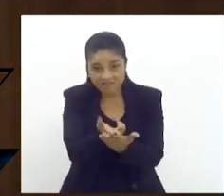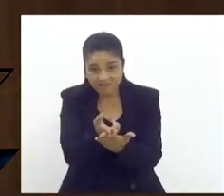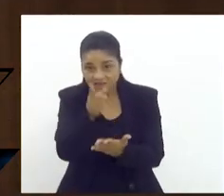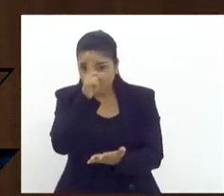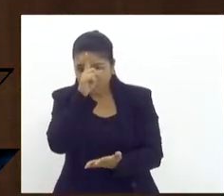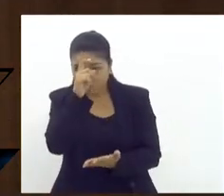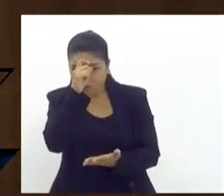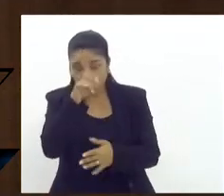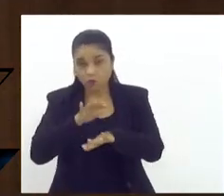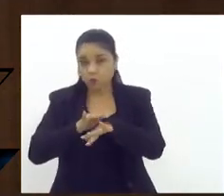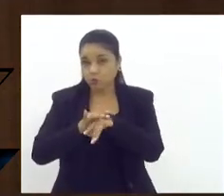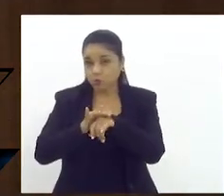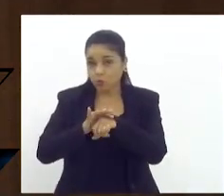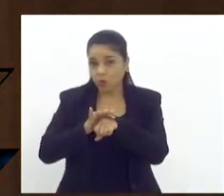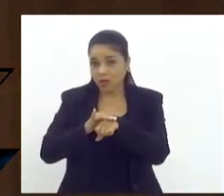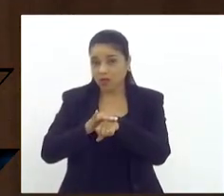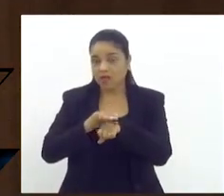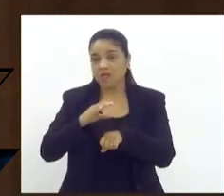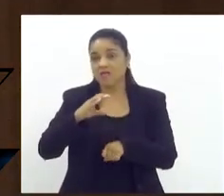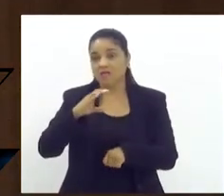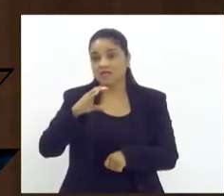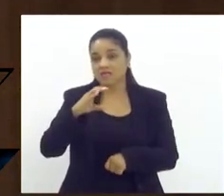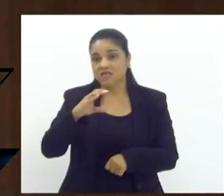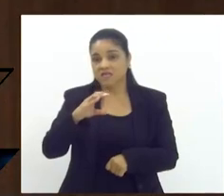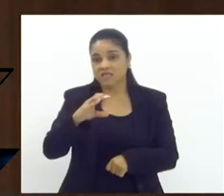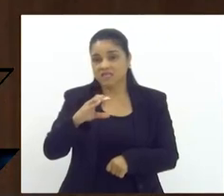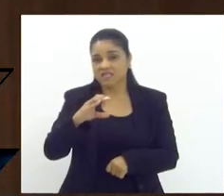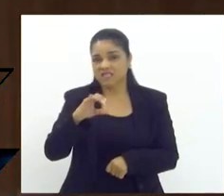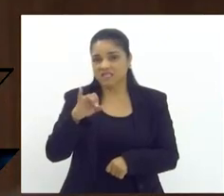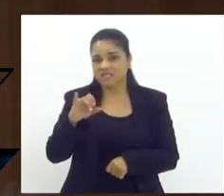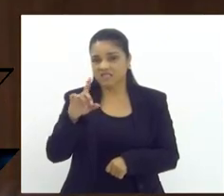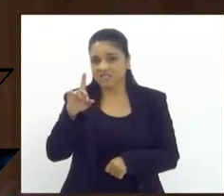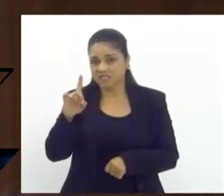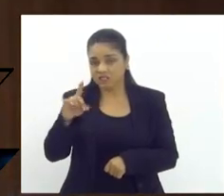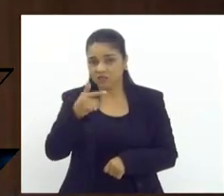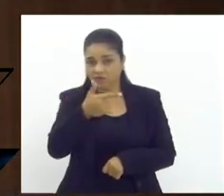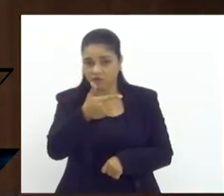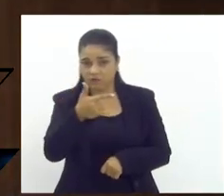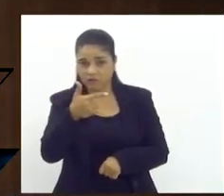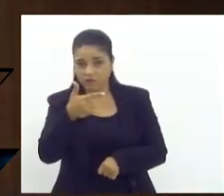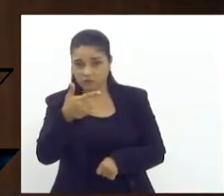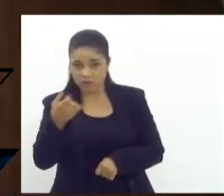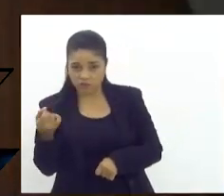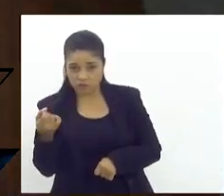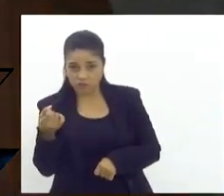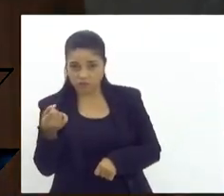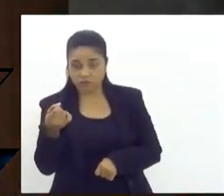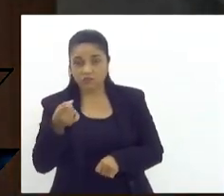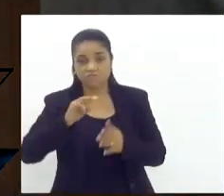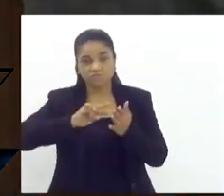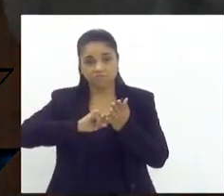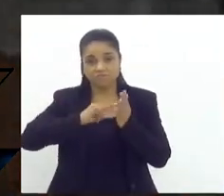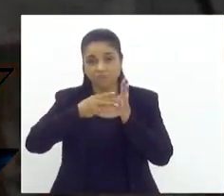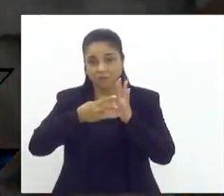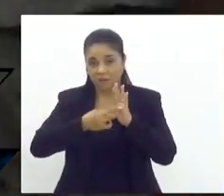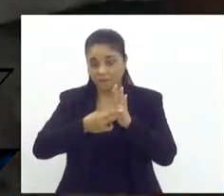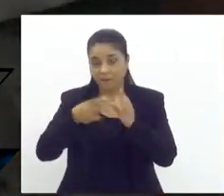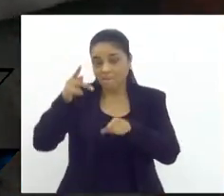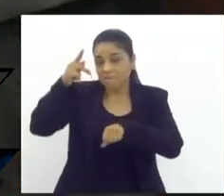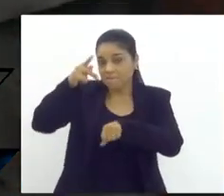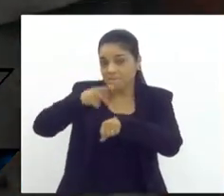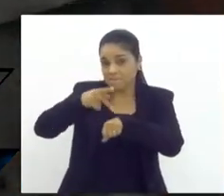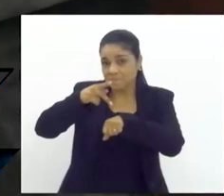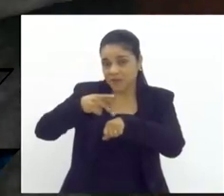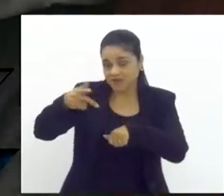está com a doença Cid 20.1 mas em linguagem popular é uma pedra no rins de